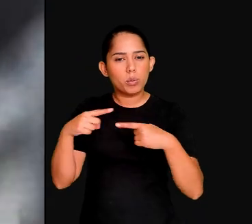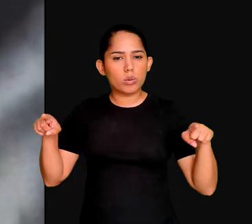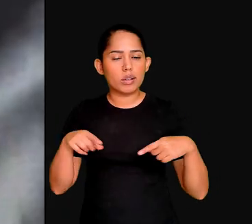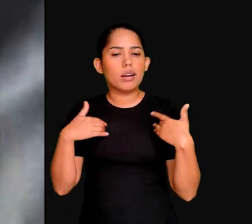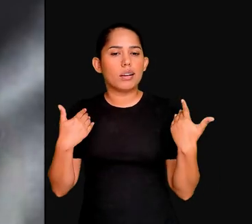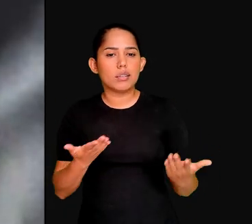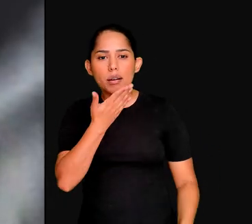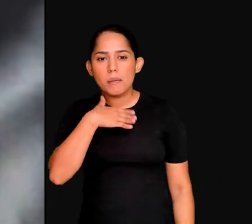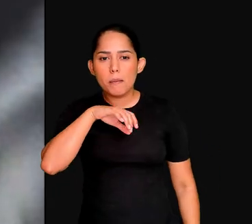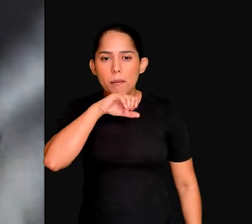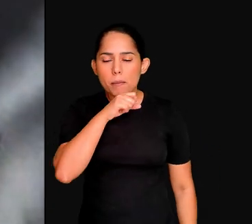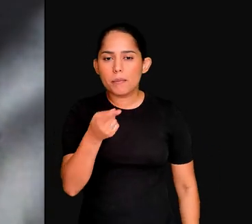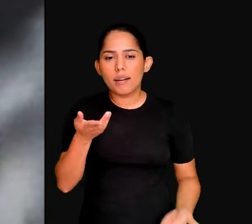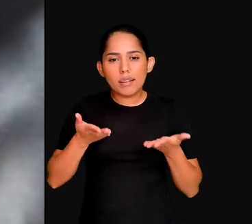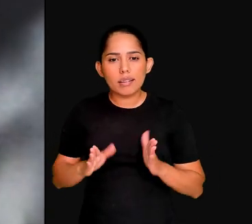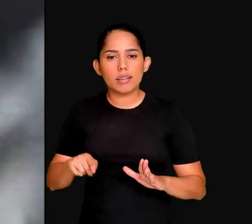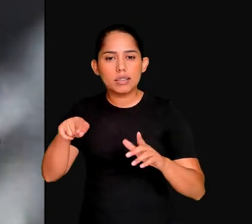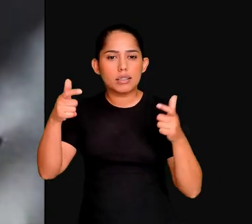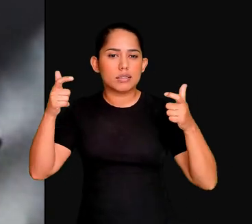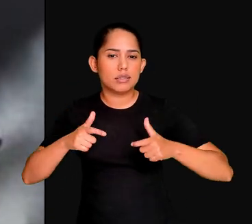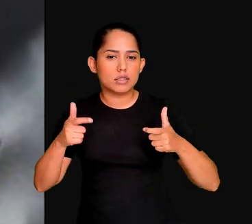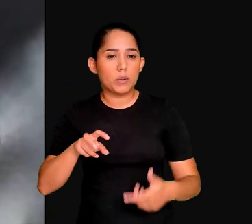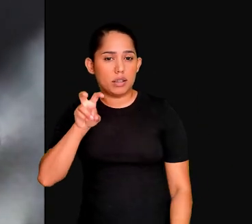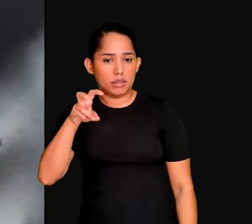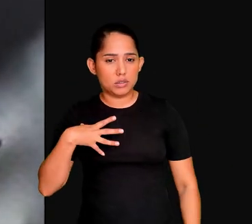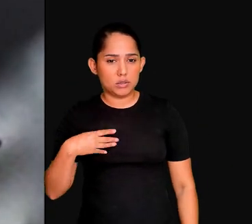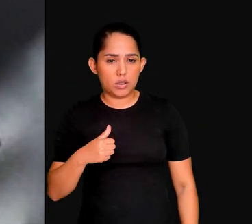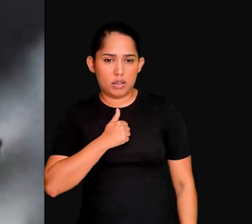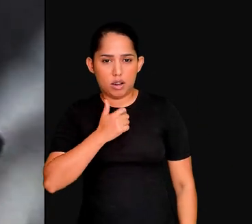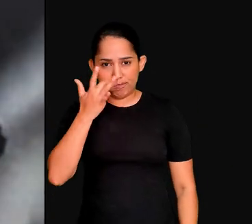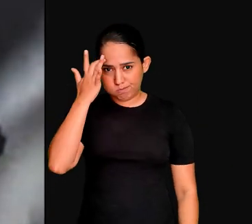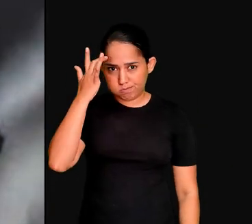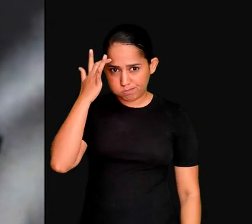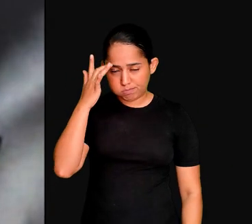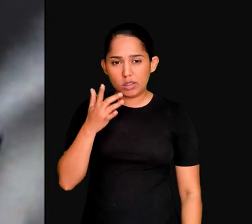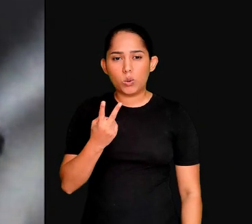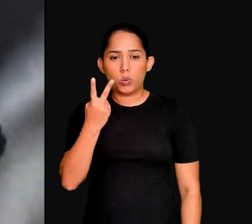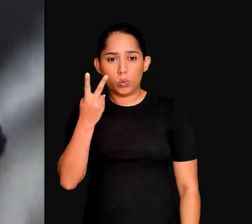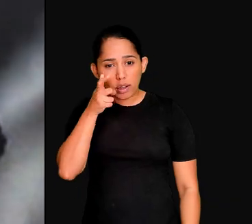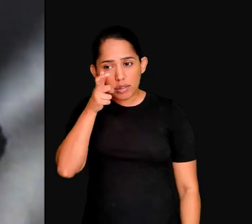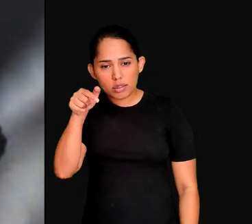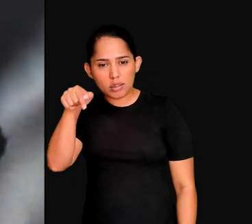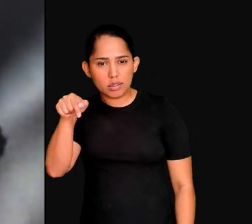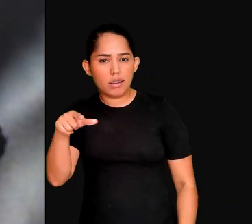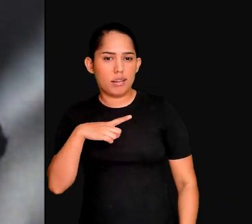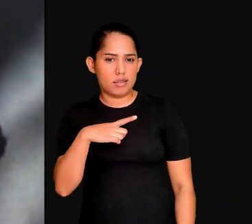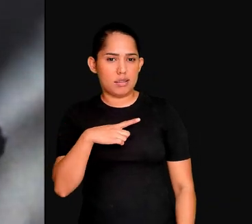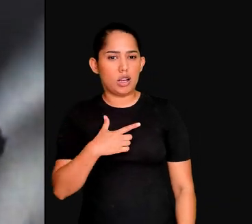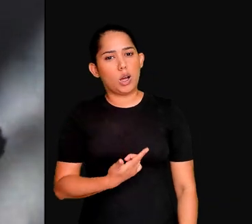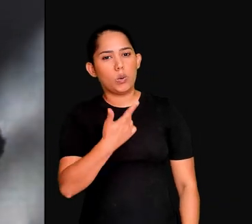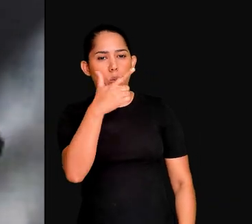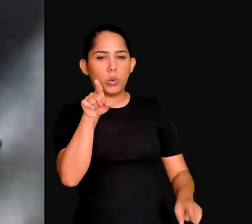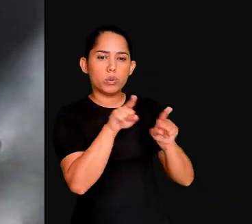pai nasce então nesse ambiente. E dos 5 filhos do meu avô, 2 se interessam pela antroposofia. Meu pai e um outro que